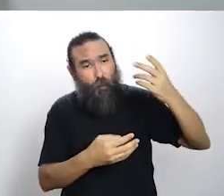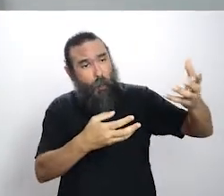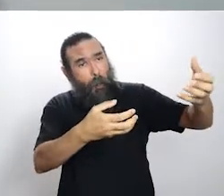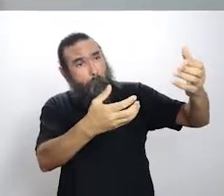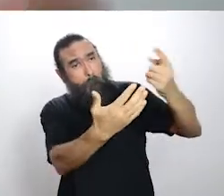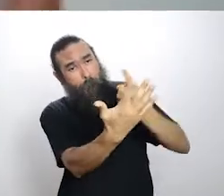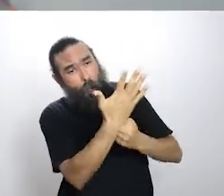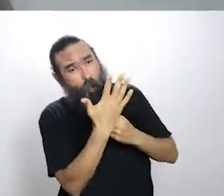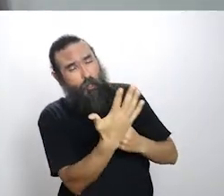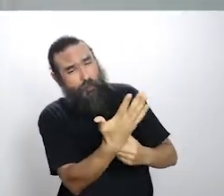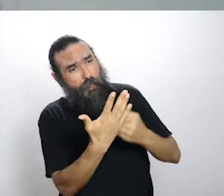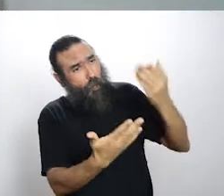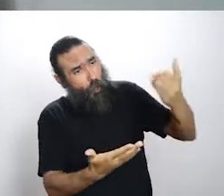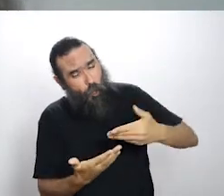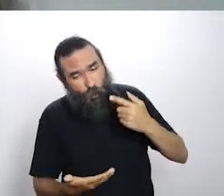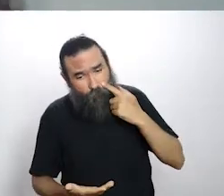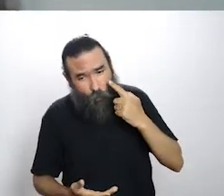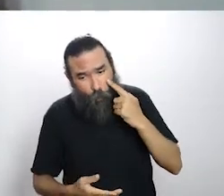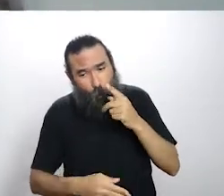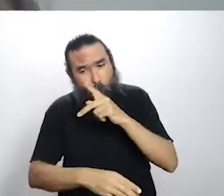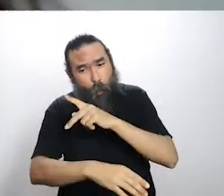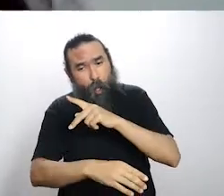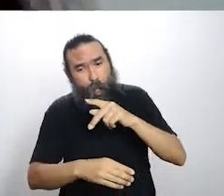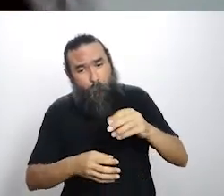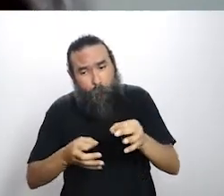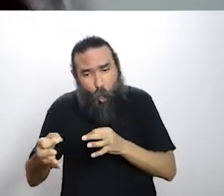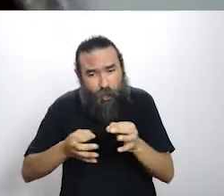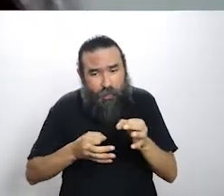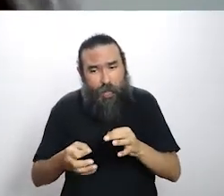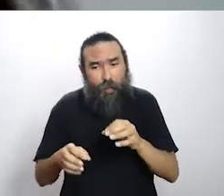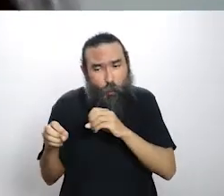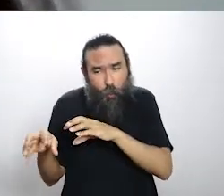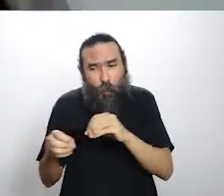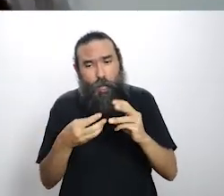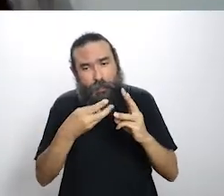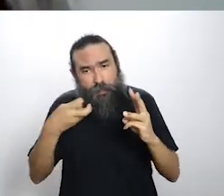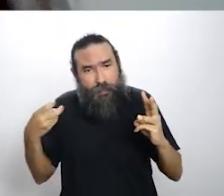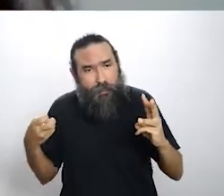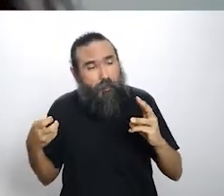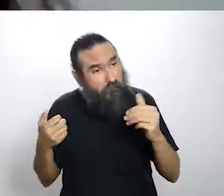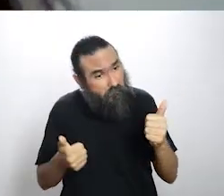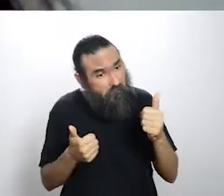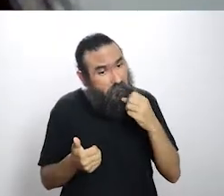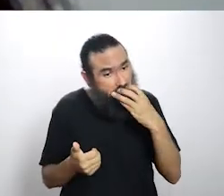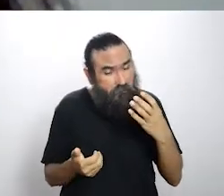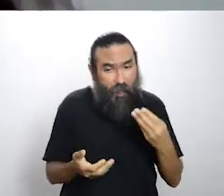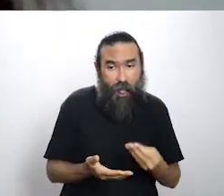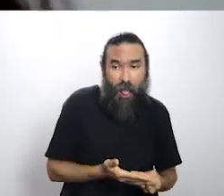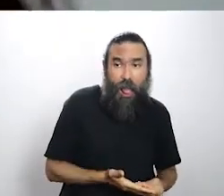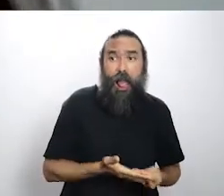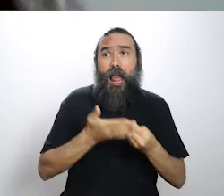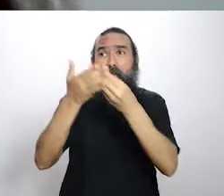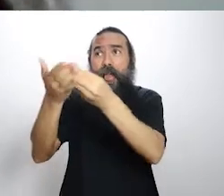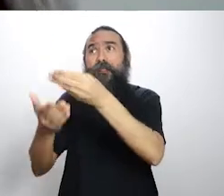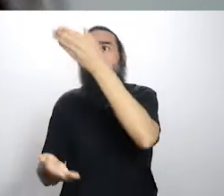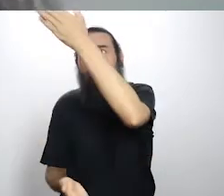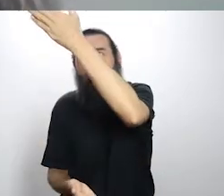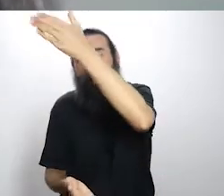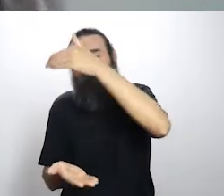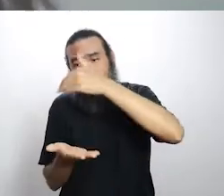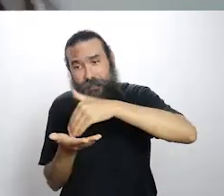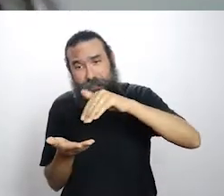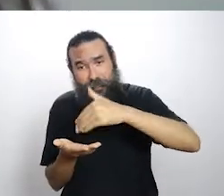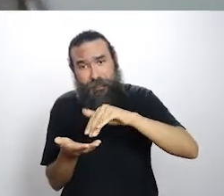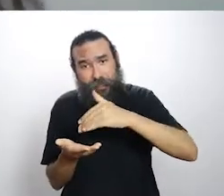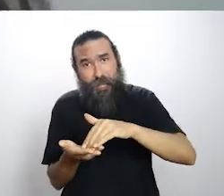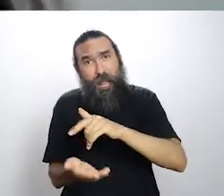olha aqui, está tudo bem estruturado, mas quando nós levamos para a Secretaria de Educação, eles falam: nosso sistema não aceita